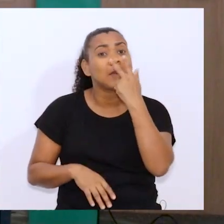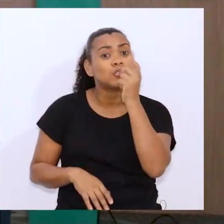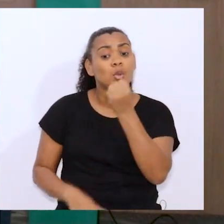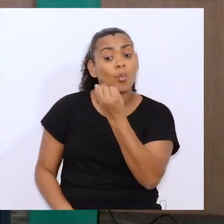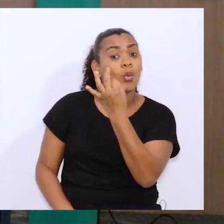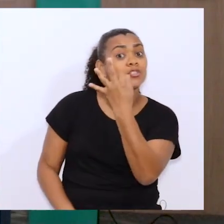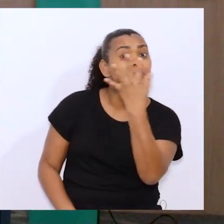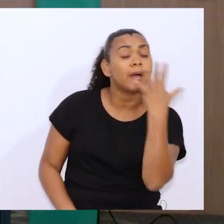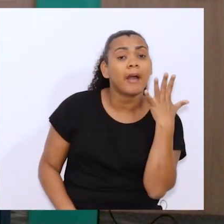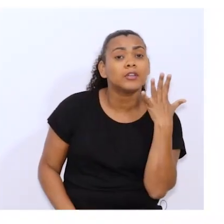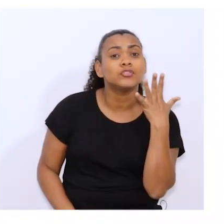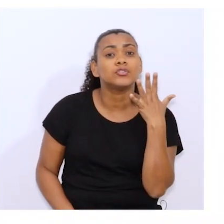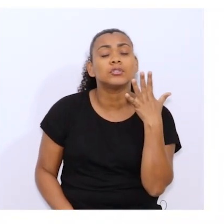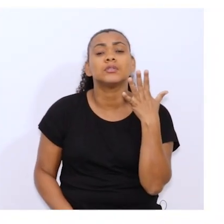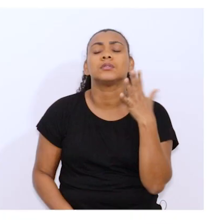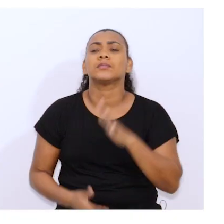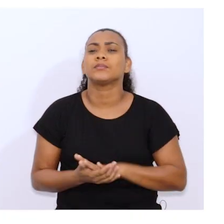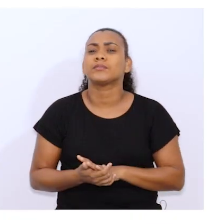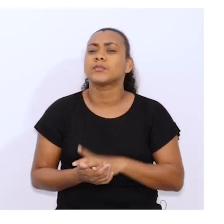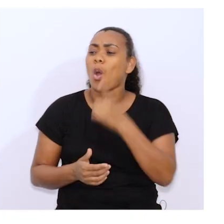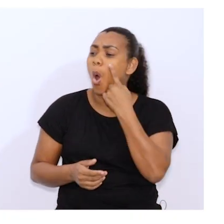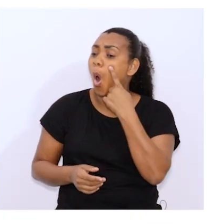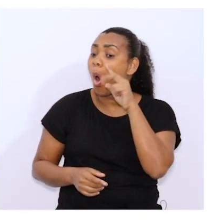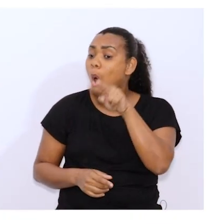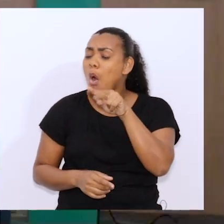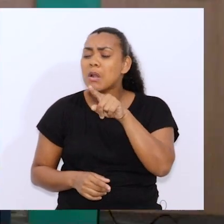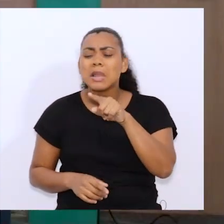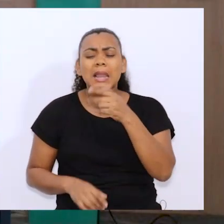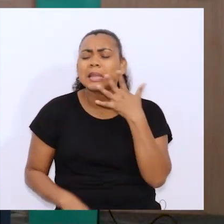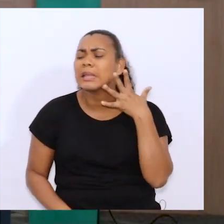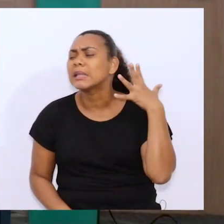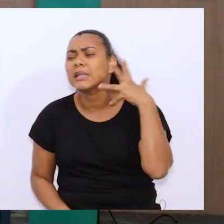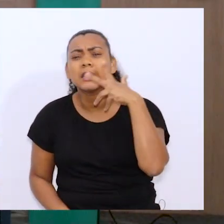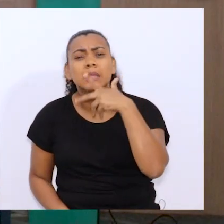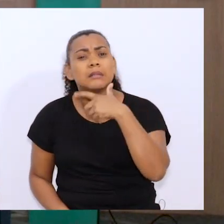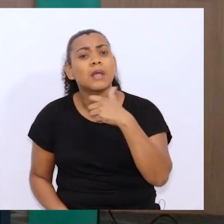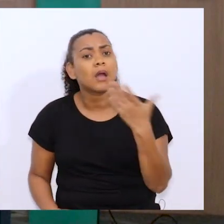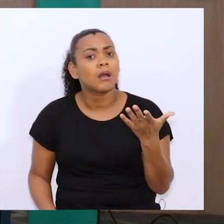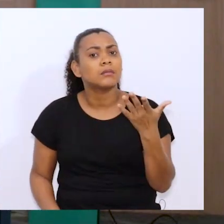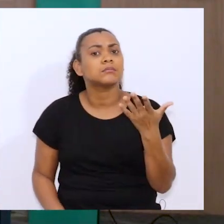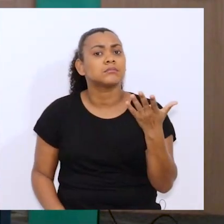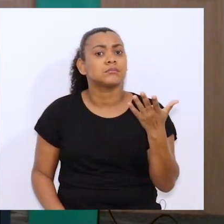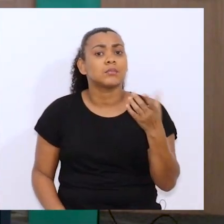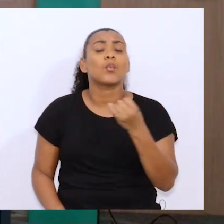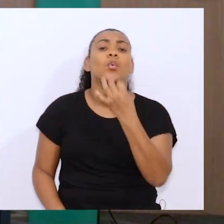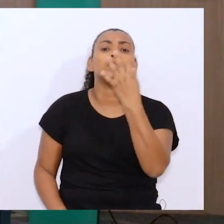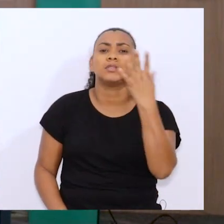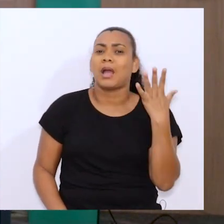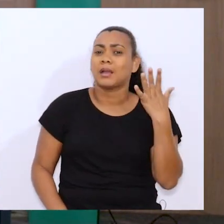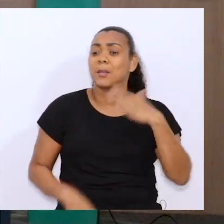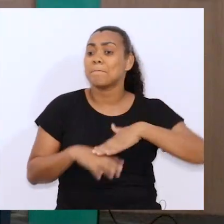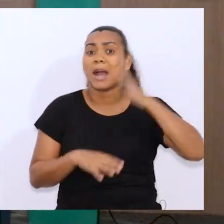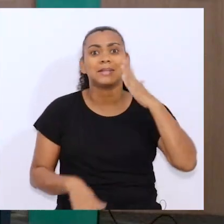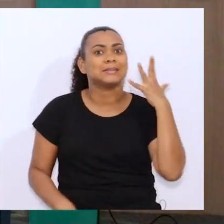quantidade. Olha que horta mais linda! Estamos falando o que também, ó? Da quantidade, de